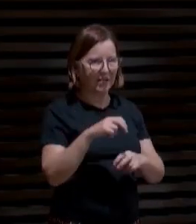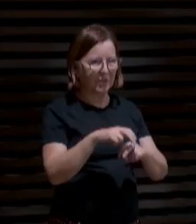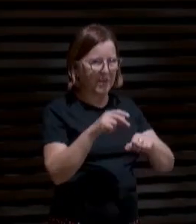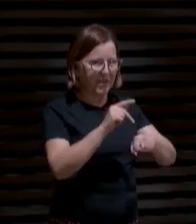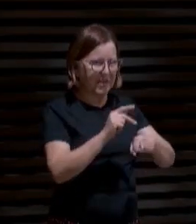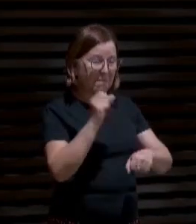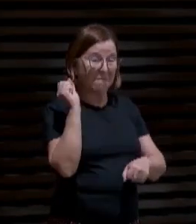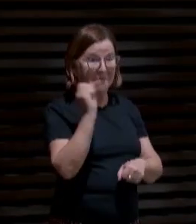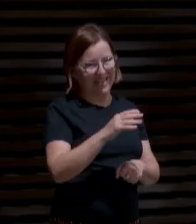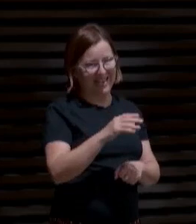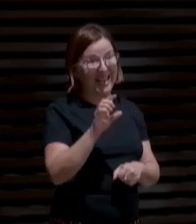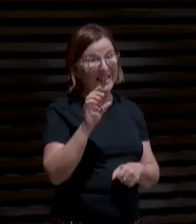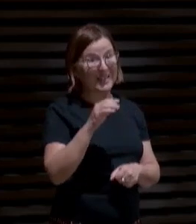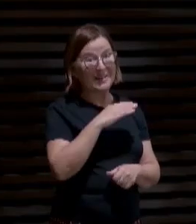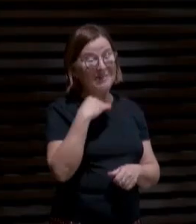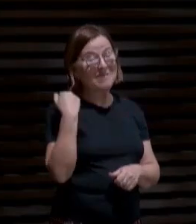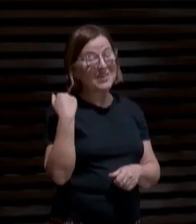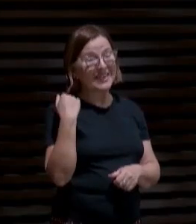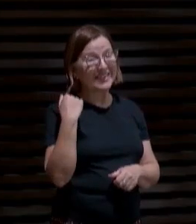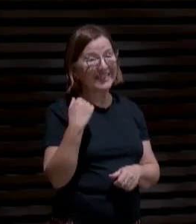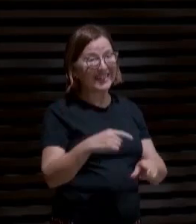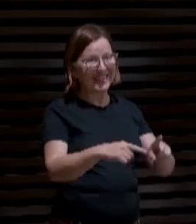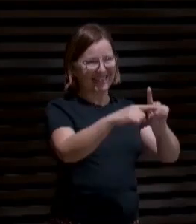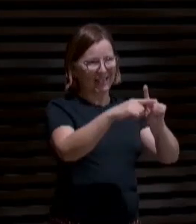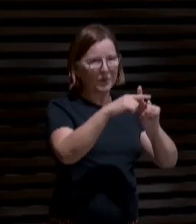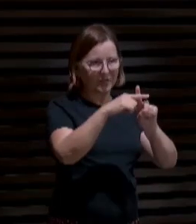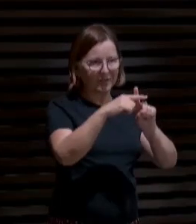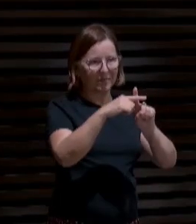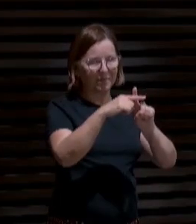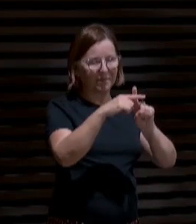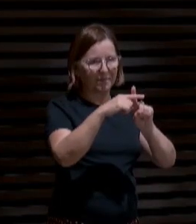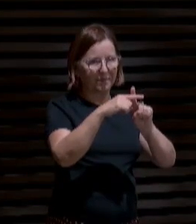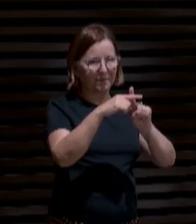ele só poderia ser morto por cruz.